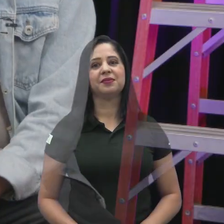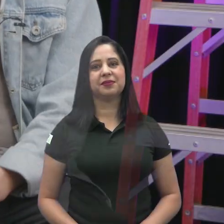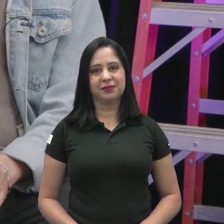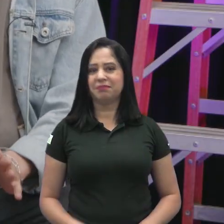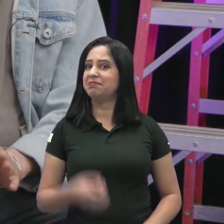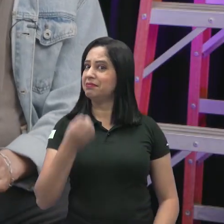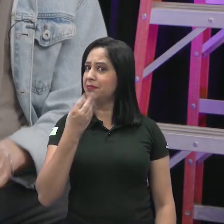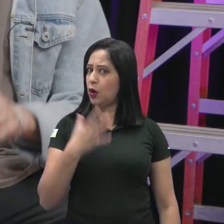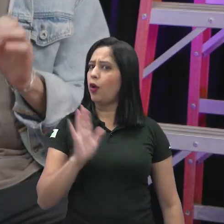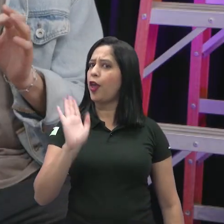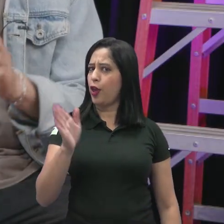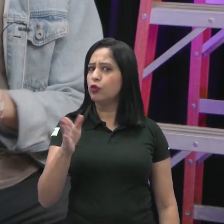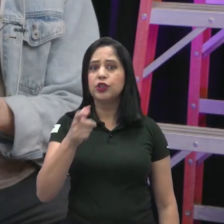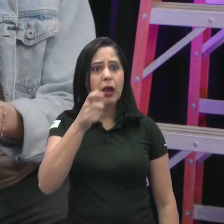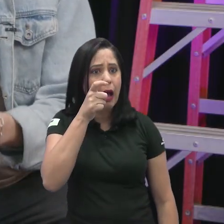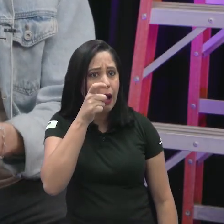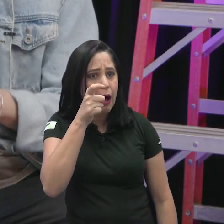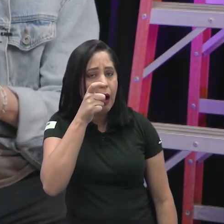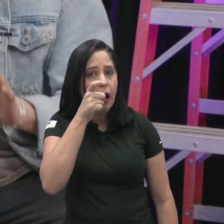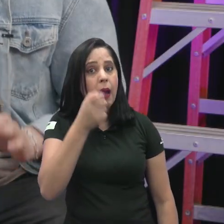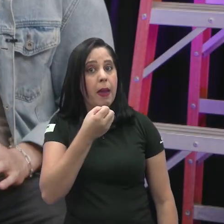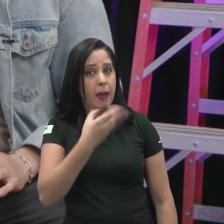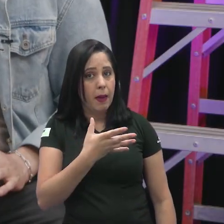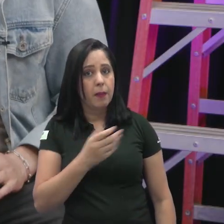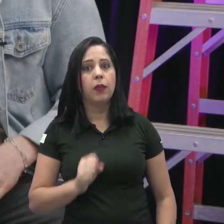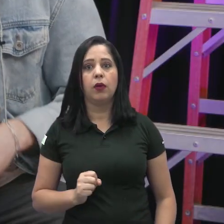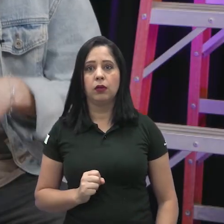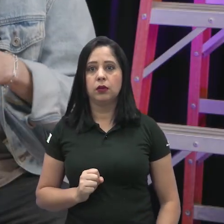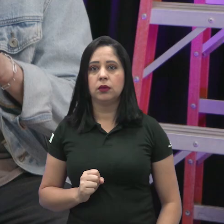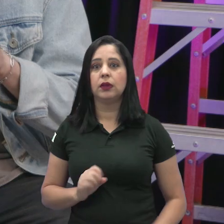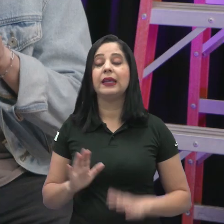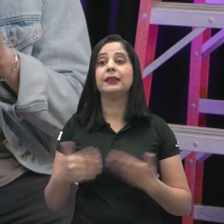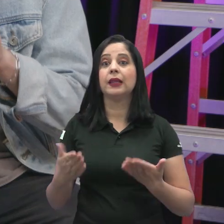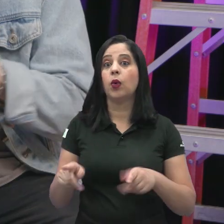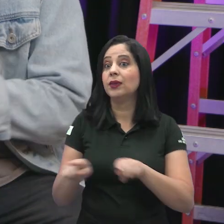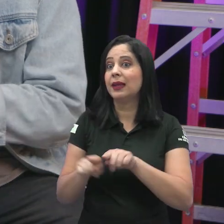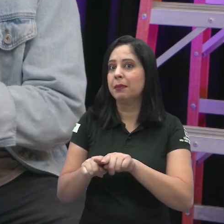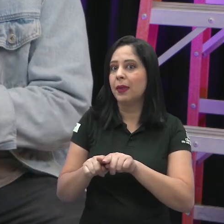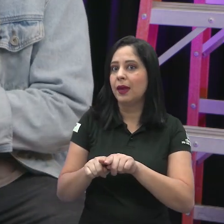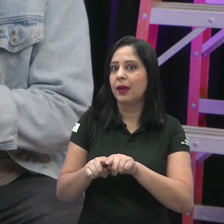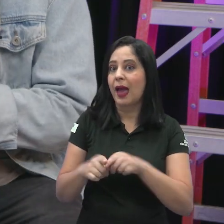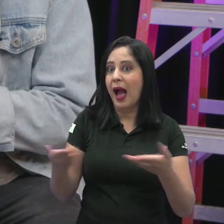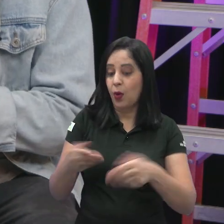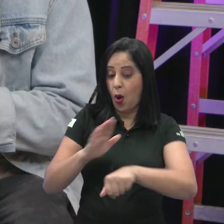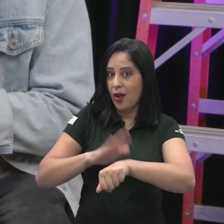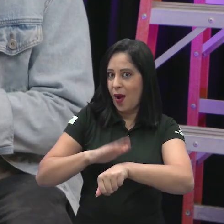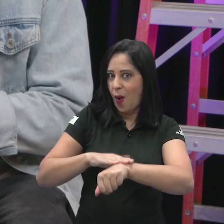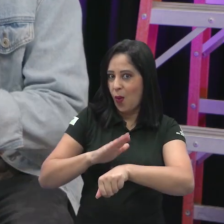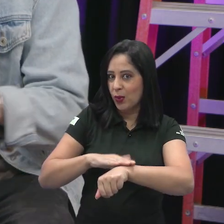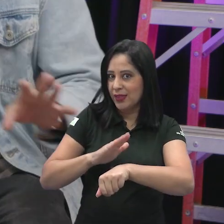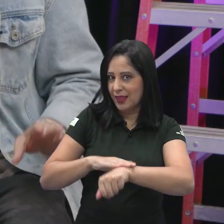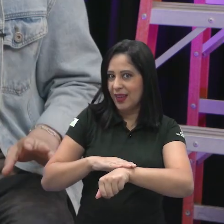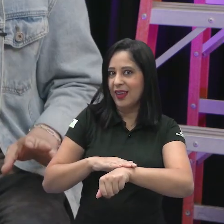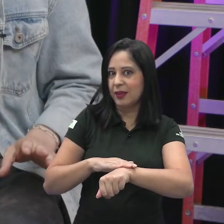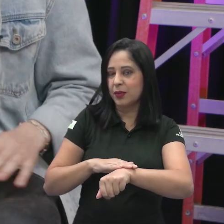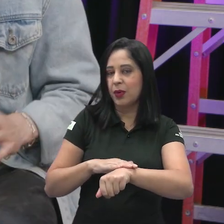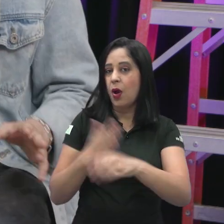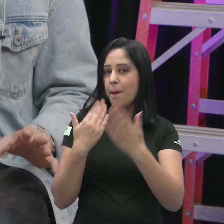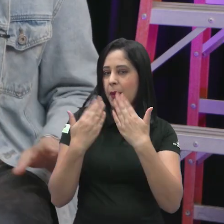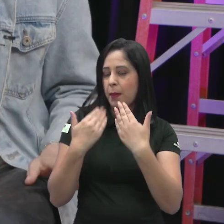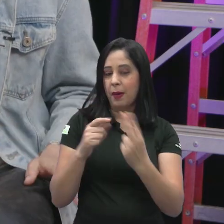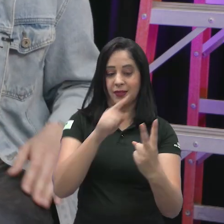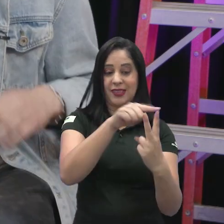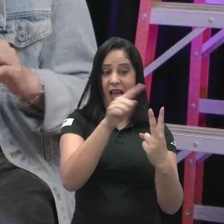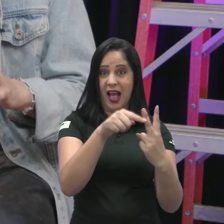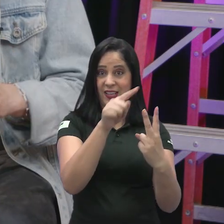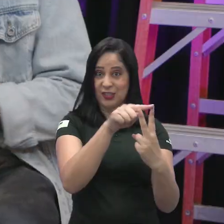Muito bom, eu já assisti e vale muito a pena. E sabe mais o que vale a pena? A gente aproveitar esse tempo aqui de resto de bloco para a gente falar com a Maria